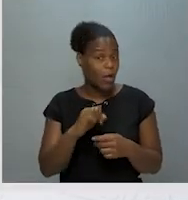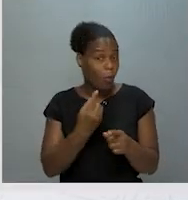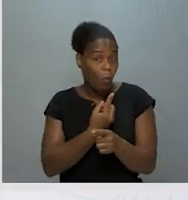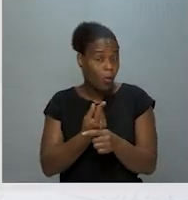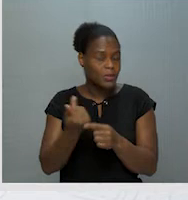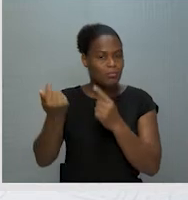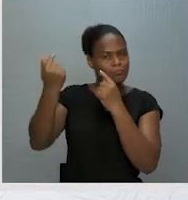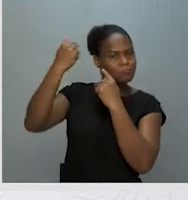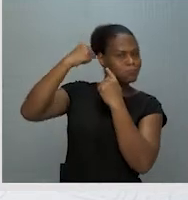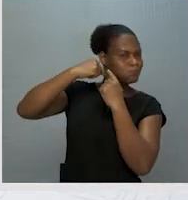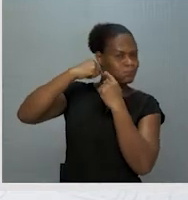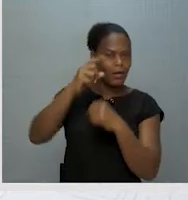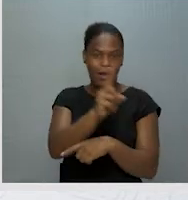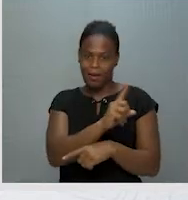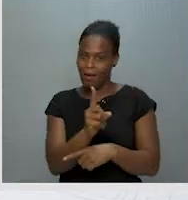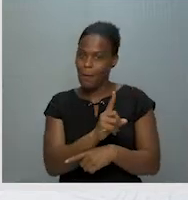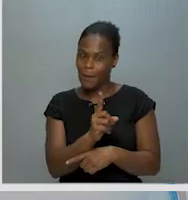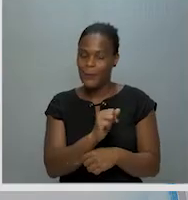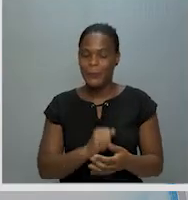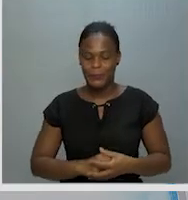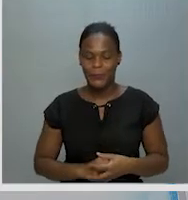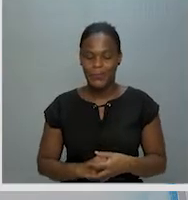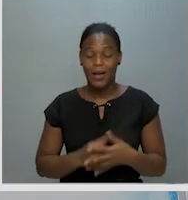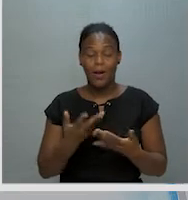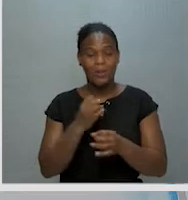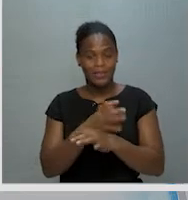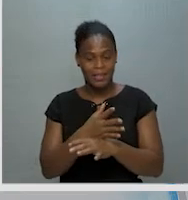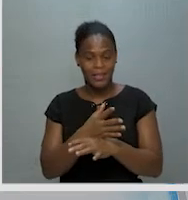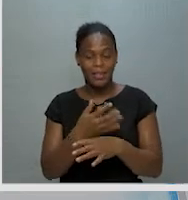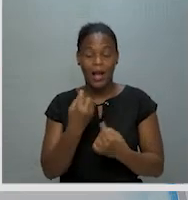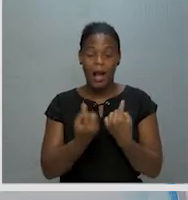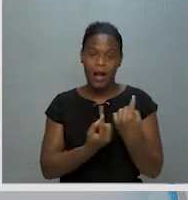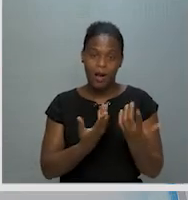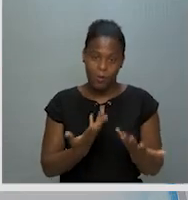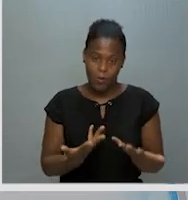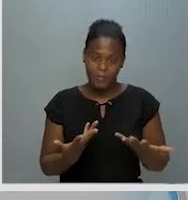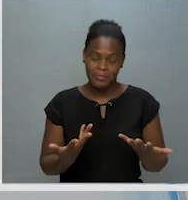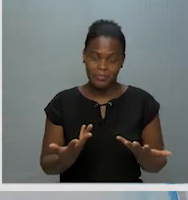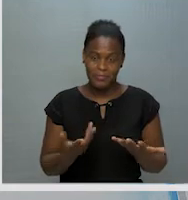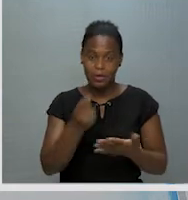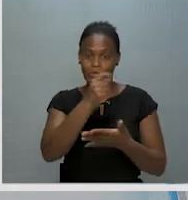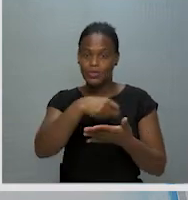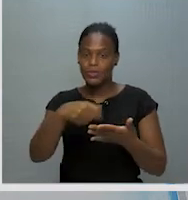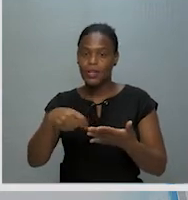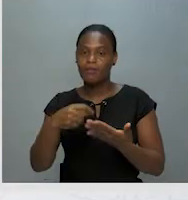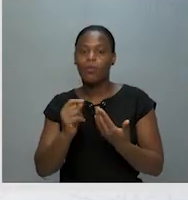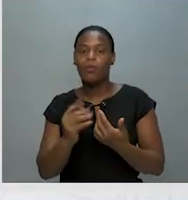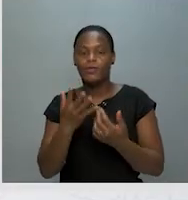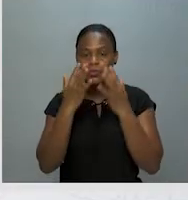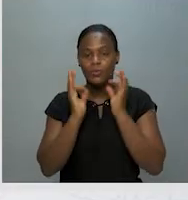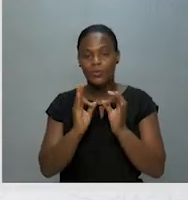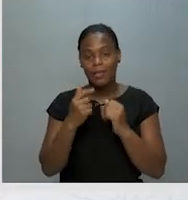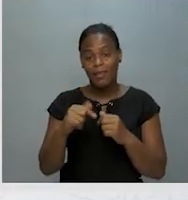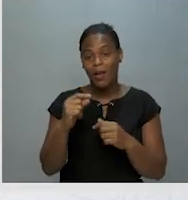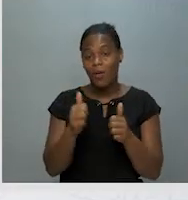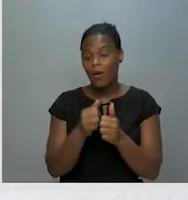introduzir objetos nos ouvidos. E de seguida, agora vamos escrever os